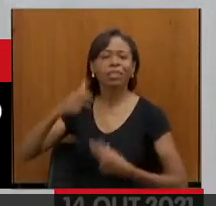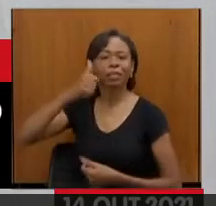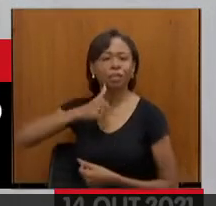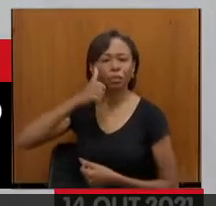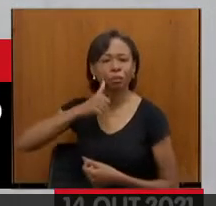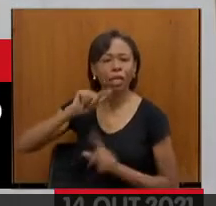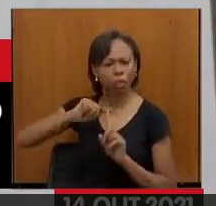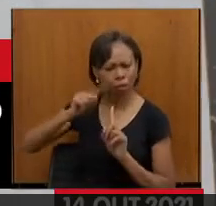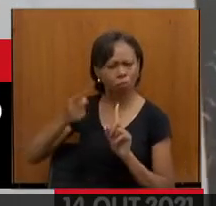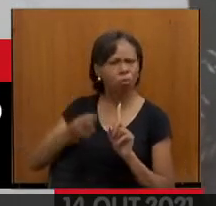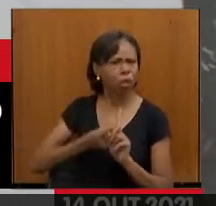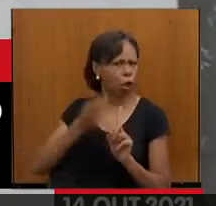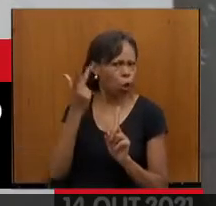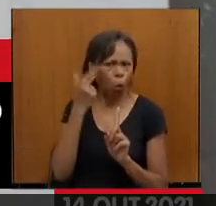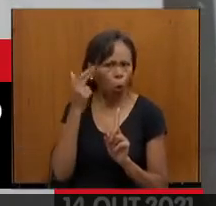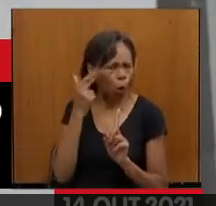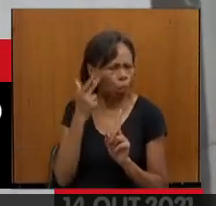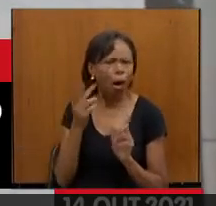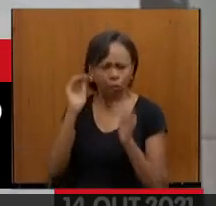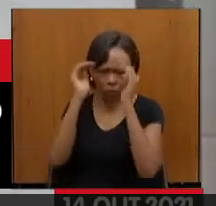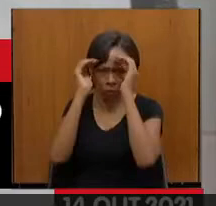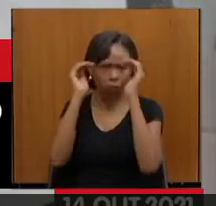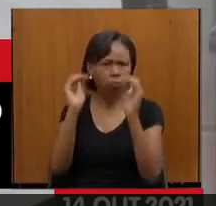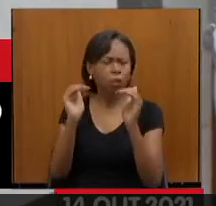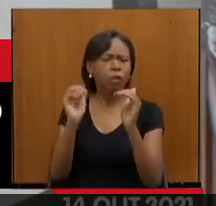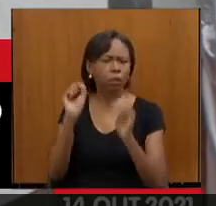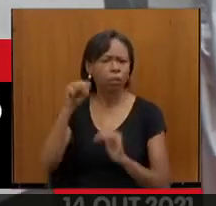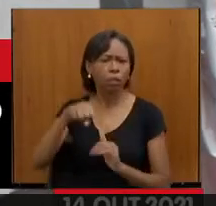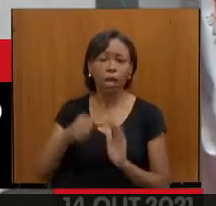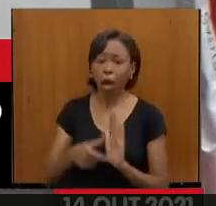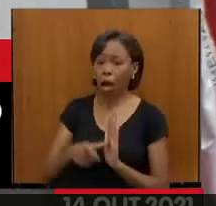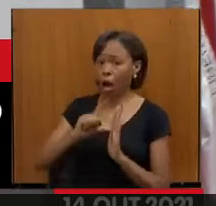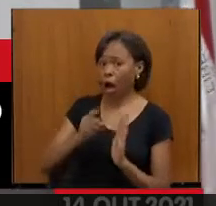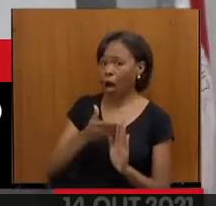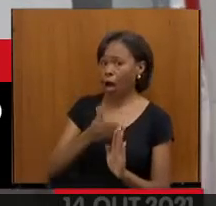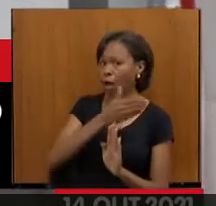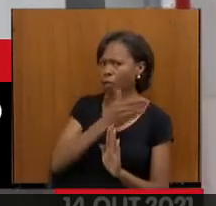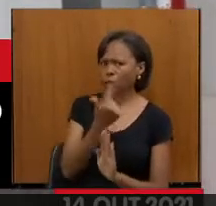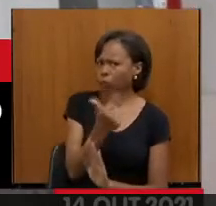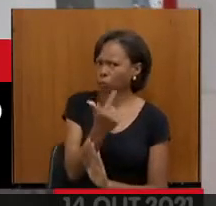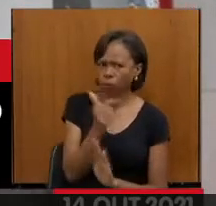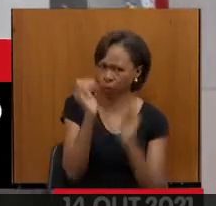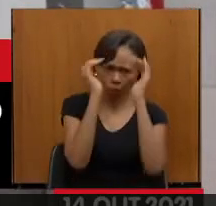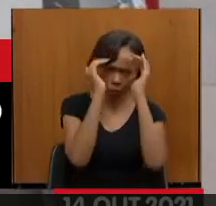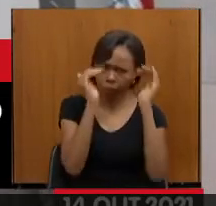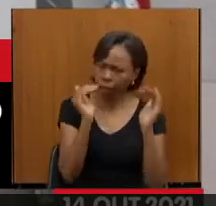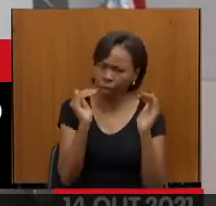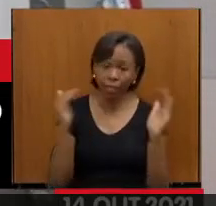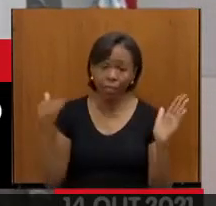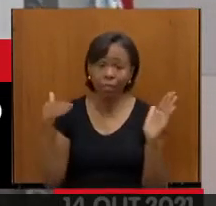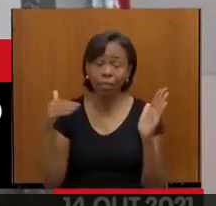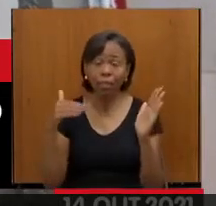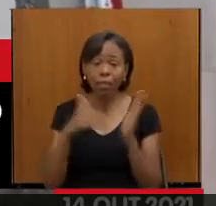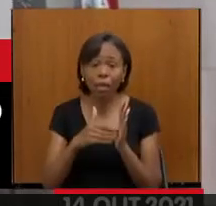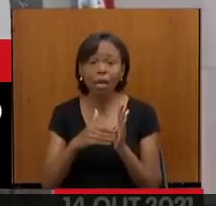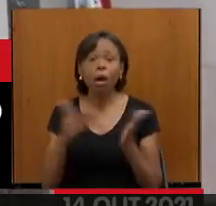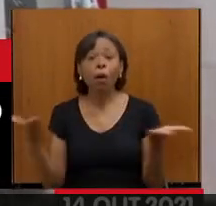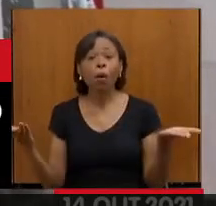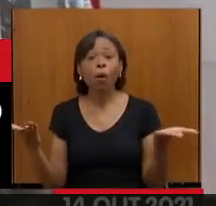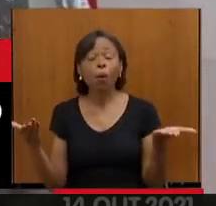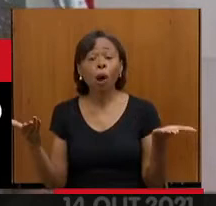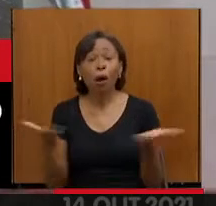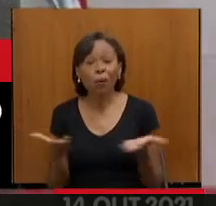e a gestação pudessem ter o respeito que têm. E se não tinha na Assembleia de Minas, até a chegada do presidente Agostinho